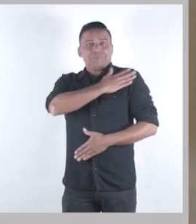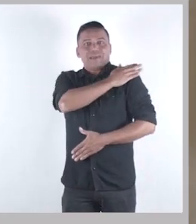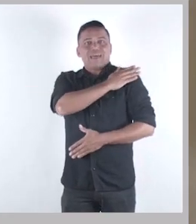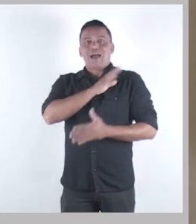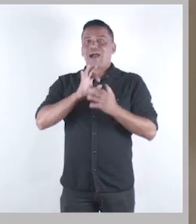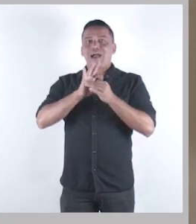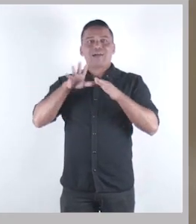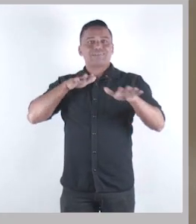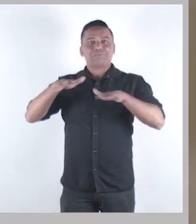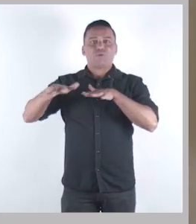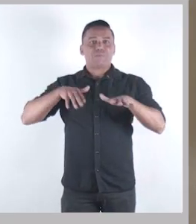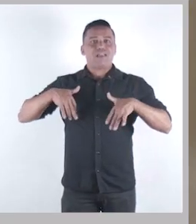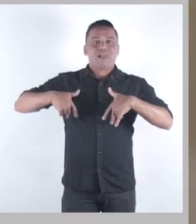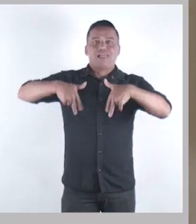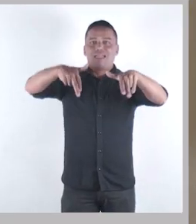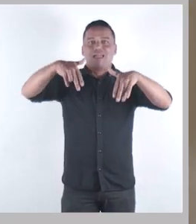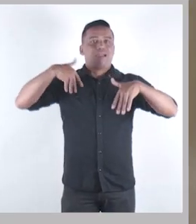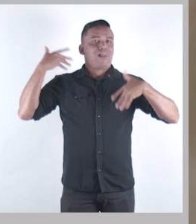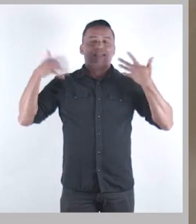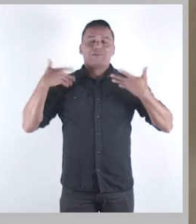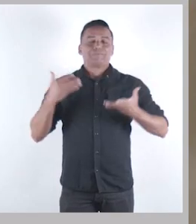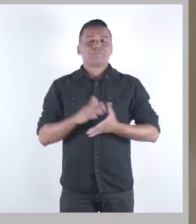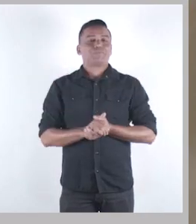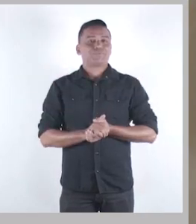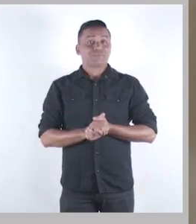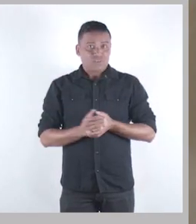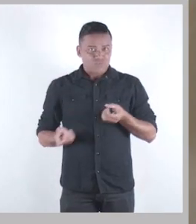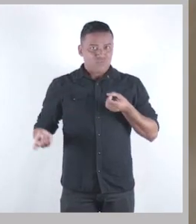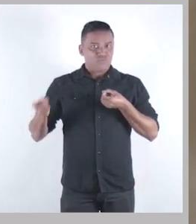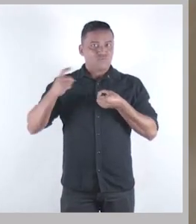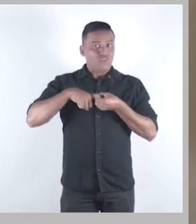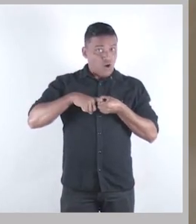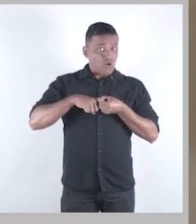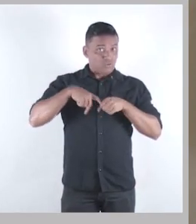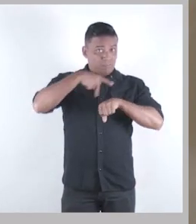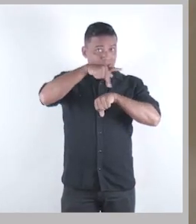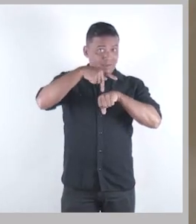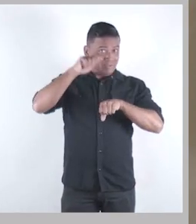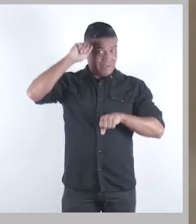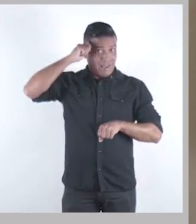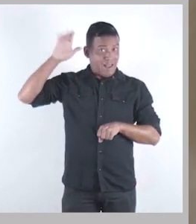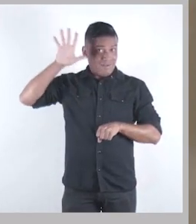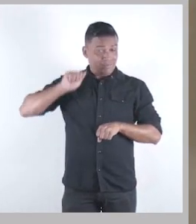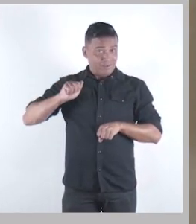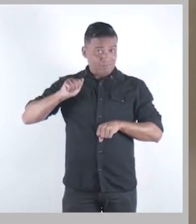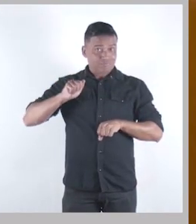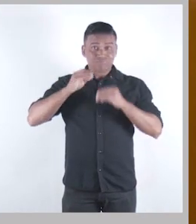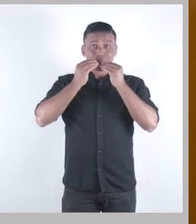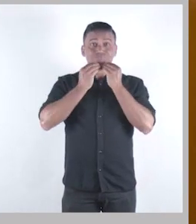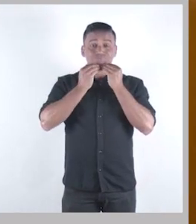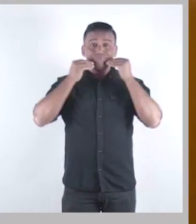certo. Acabou dando certo. Volto para Moçambique, portanto, com